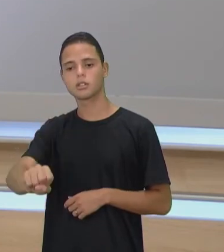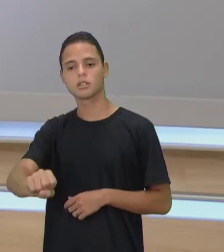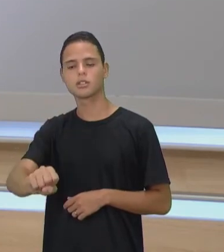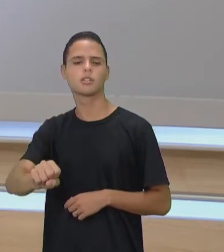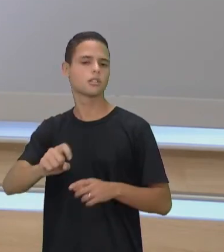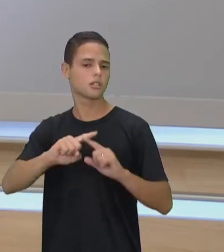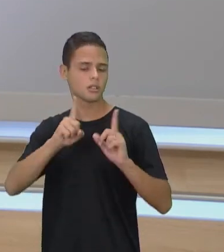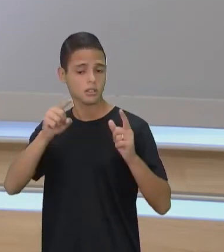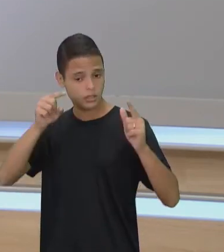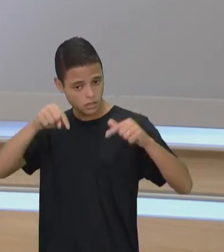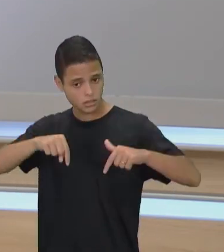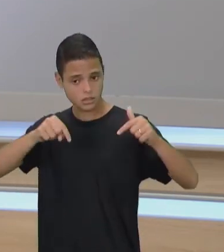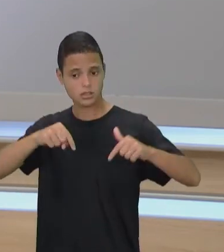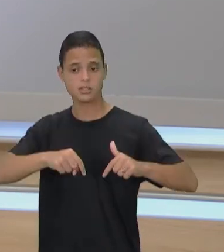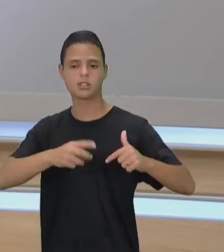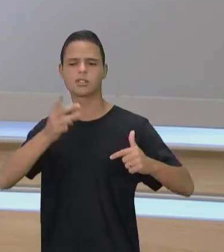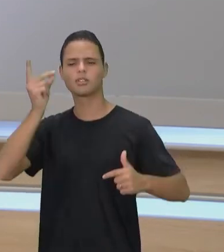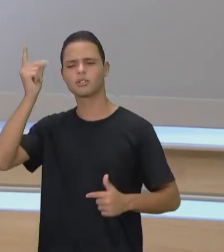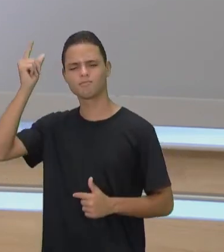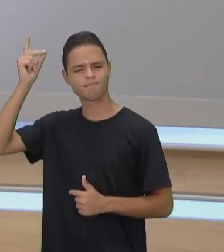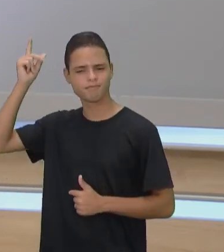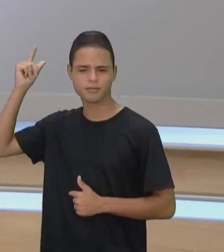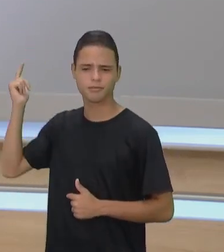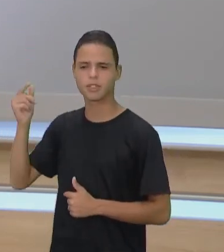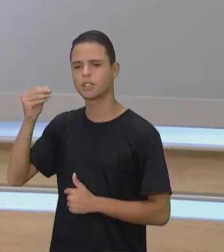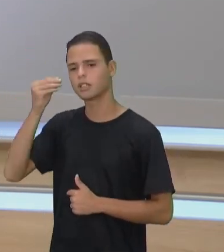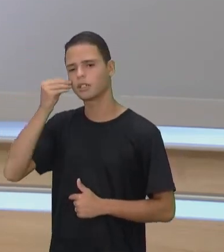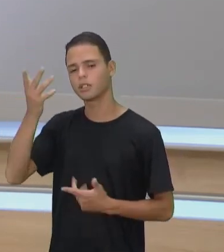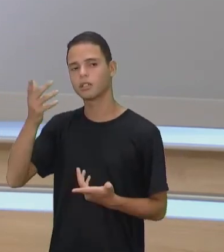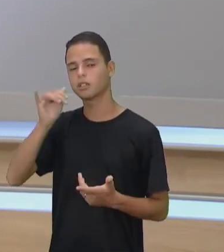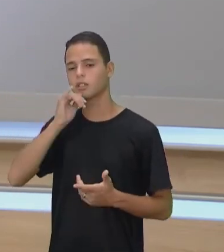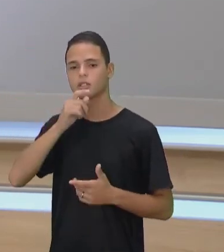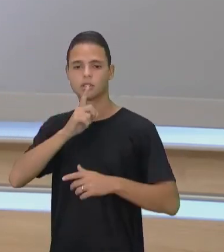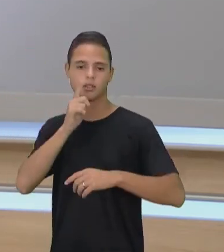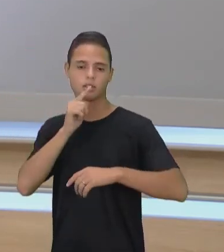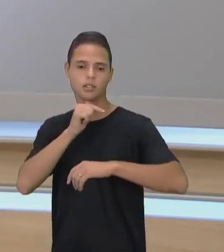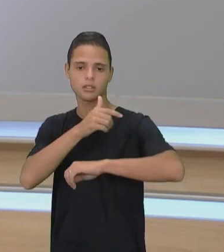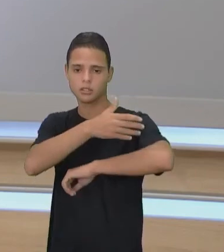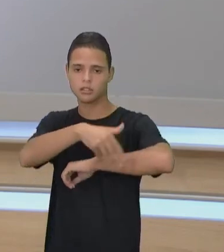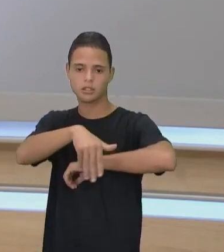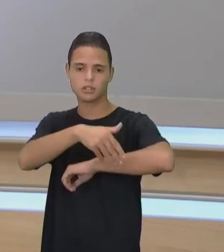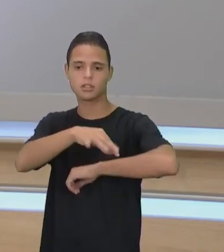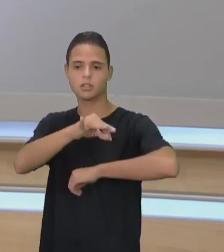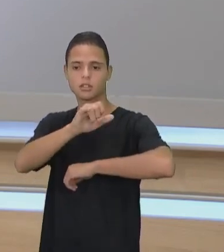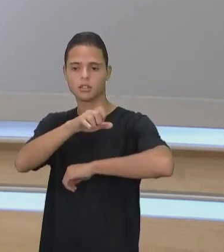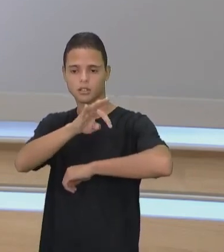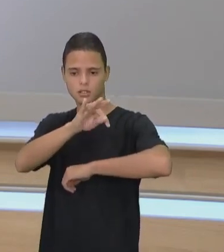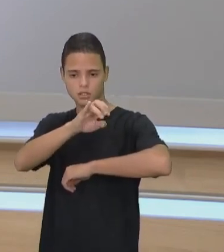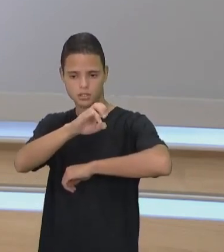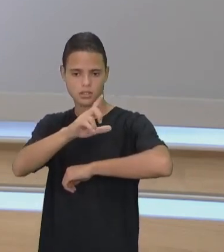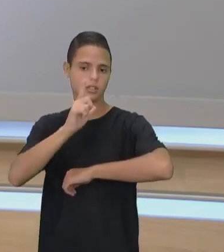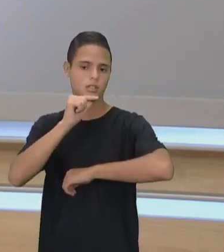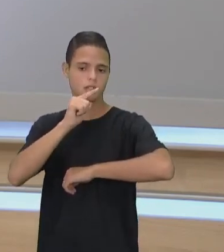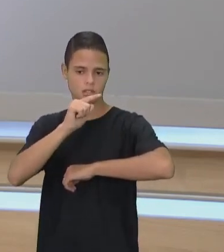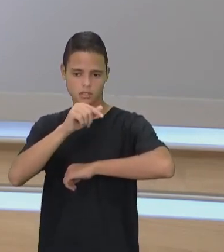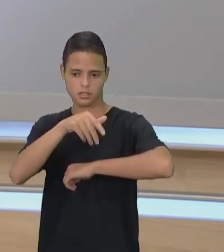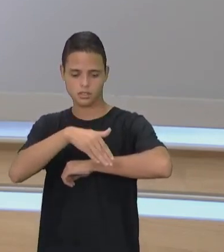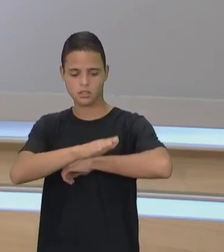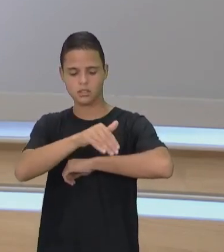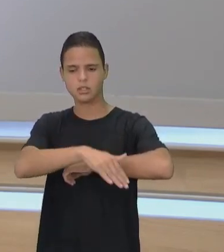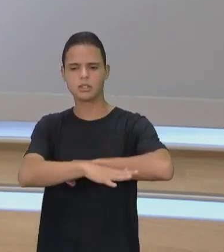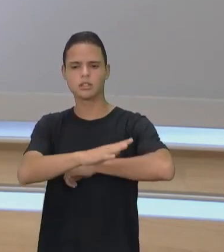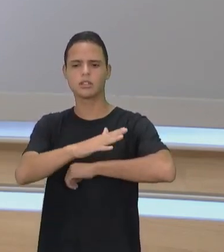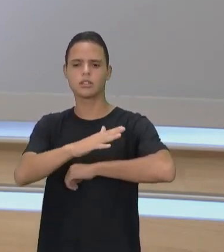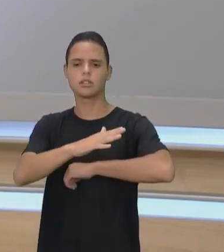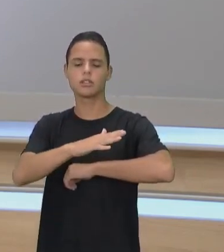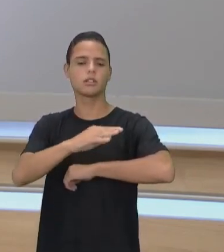muito tempo falando sobre, por exemplo, despoluir aqui o Tietê, né? O Tietê e Pinheiros. Se fosse tão fácil assim despoluir, isso já